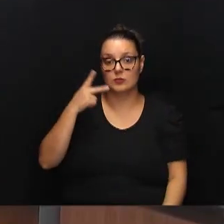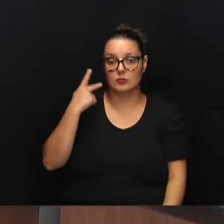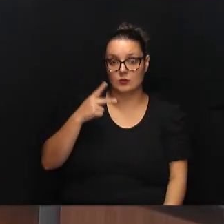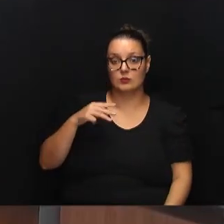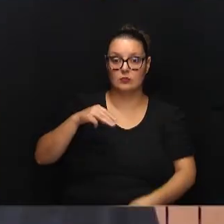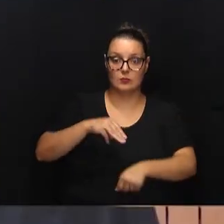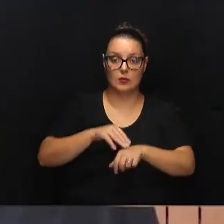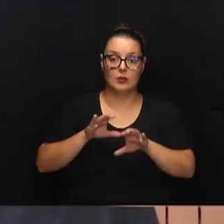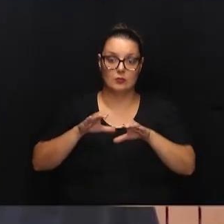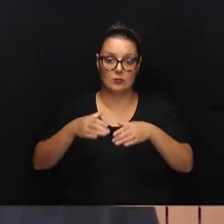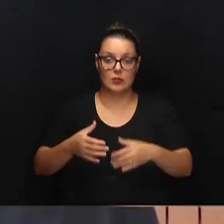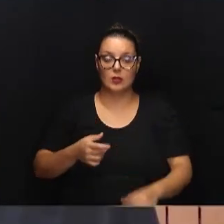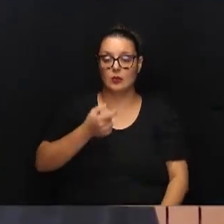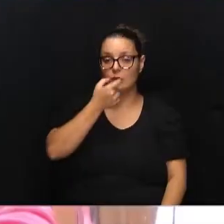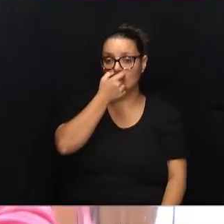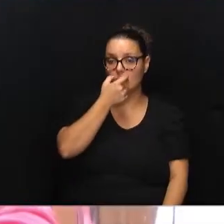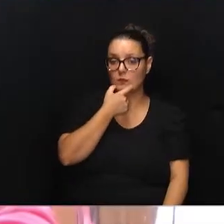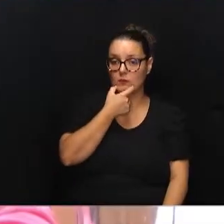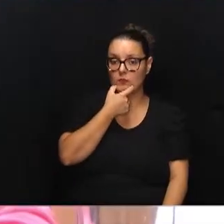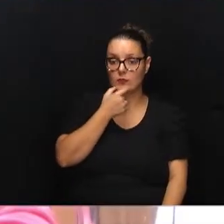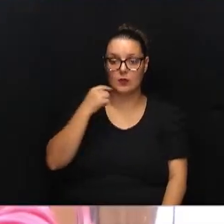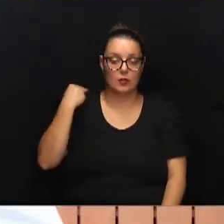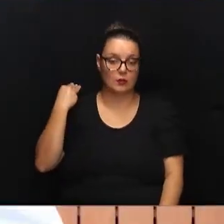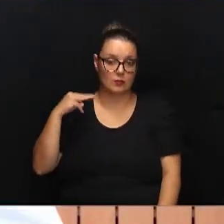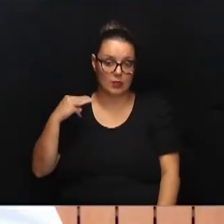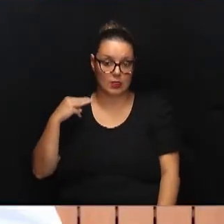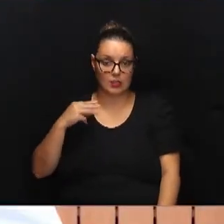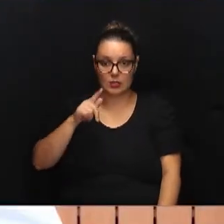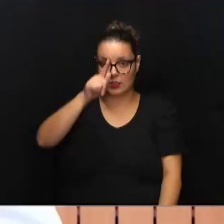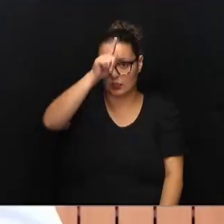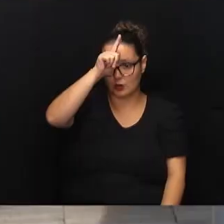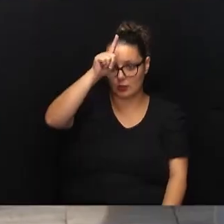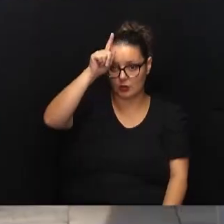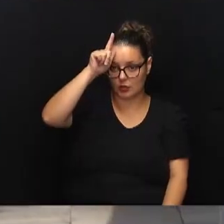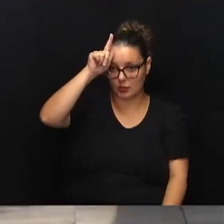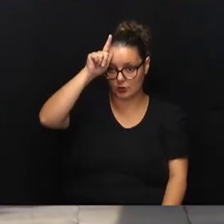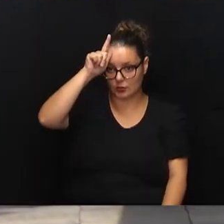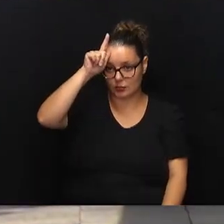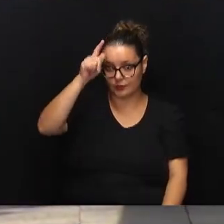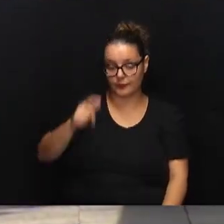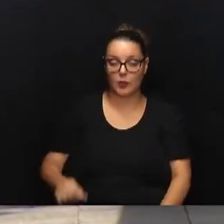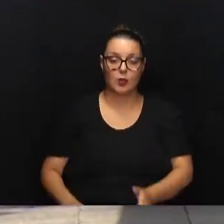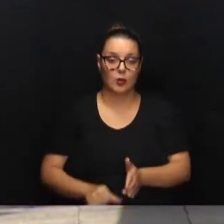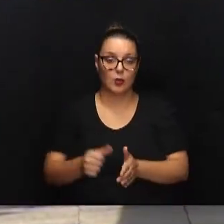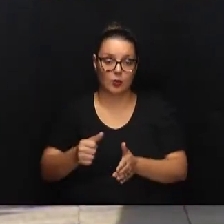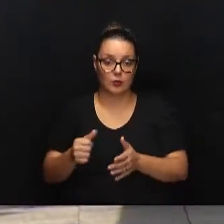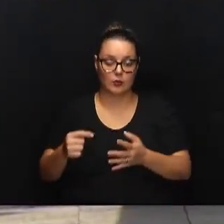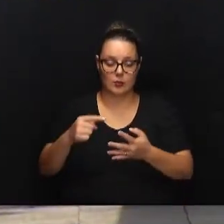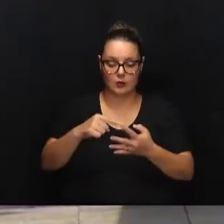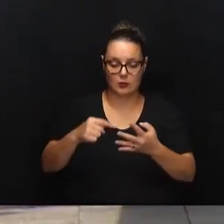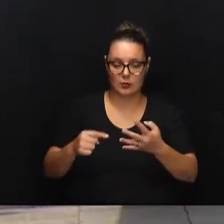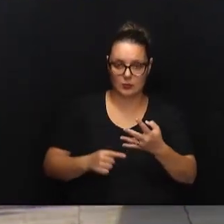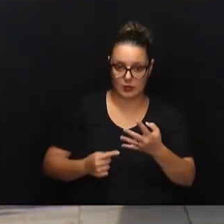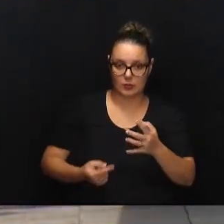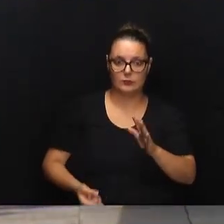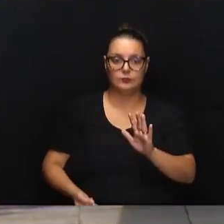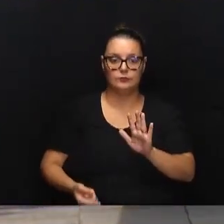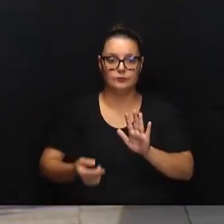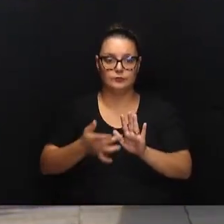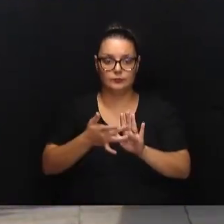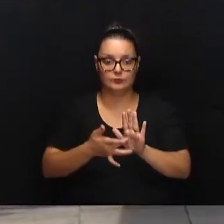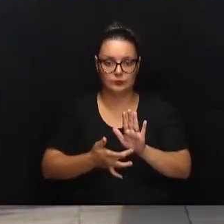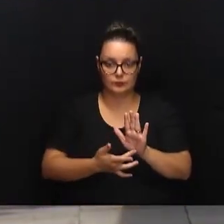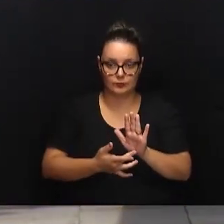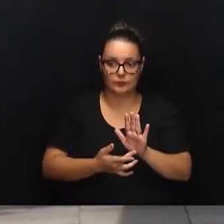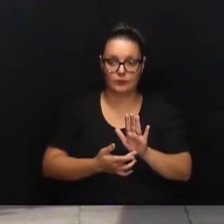membros da comissão, Marrom Cunha, Mariana Conte e Gustavo Peta. O primeiro item da pauta foi o projeto de implantação